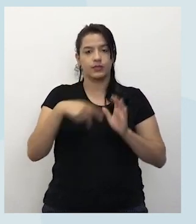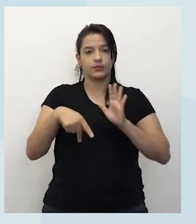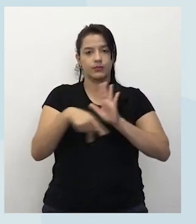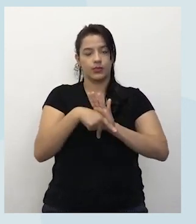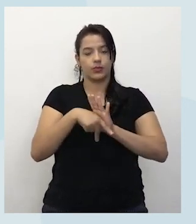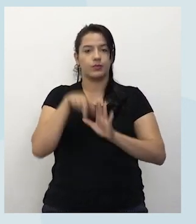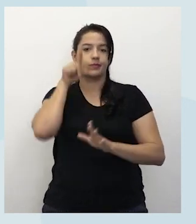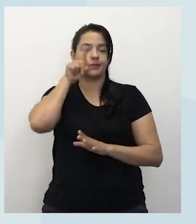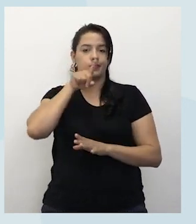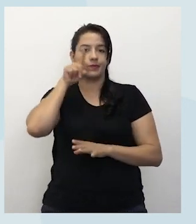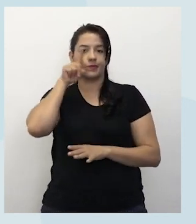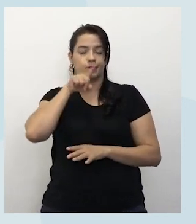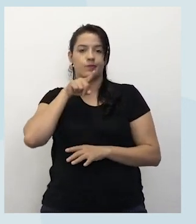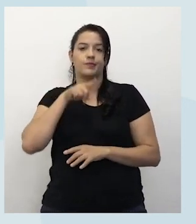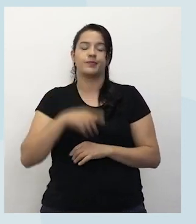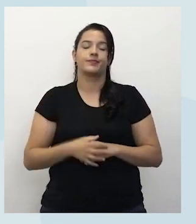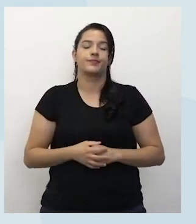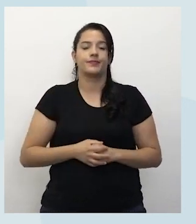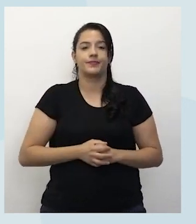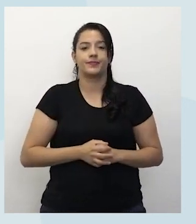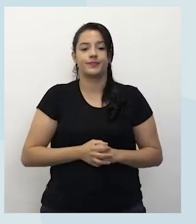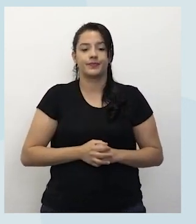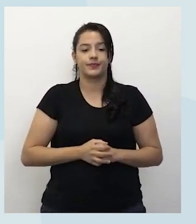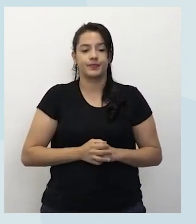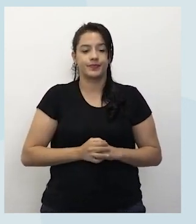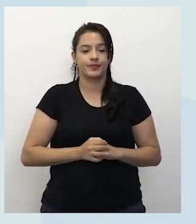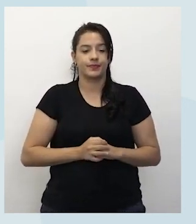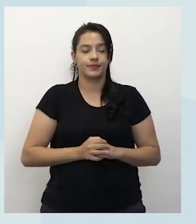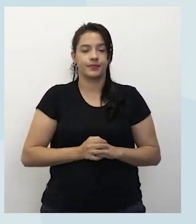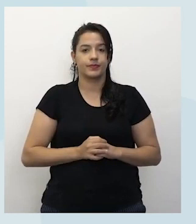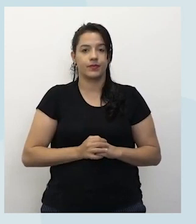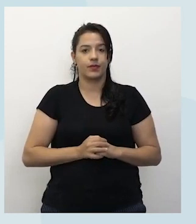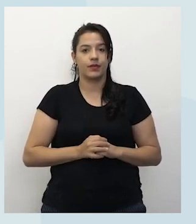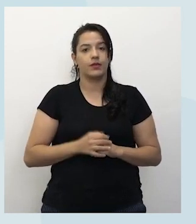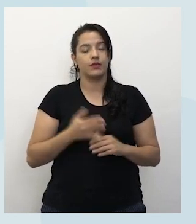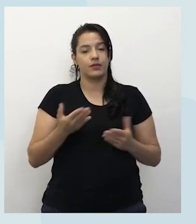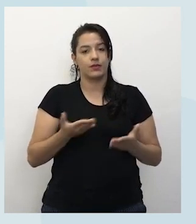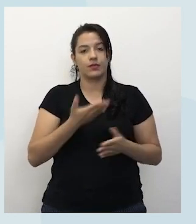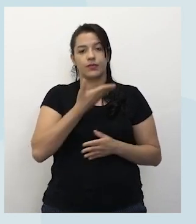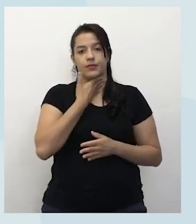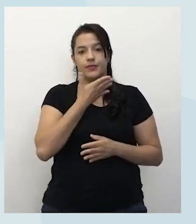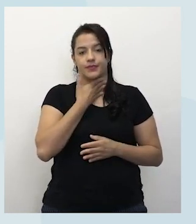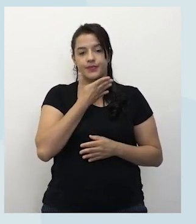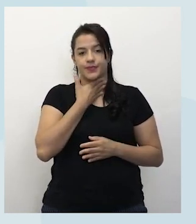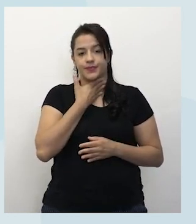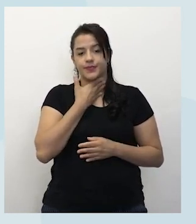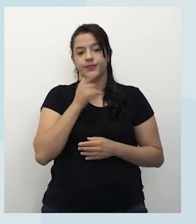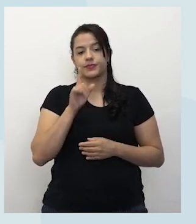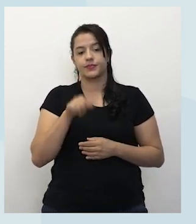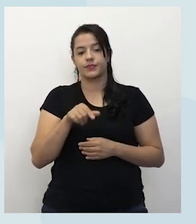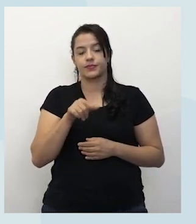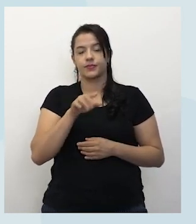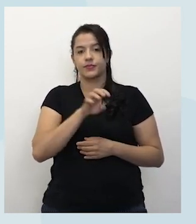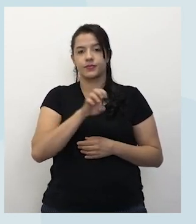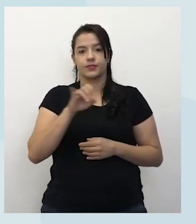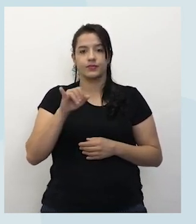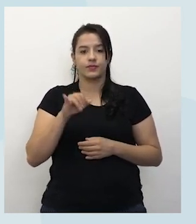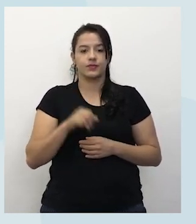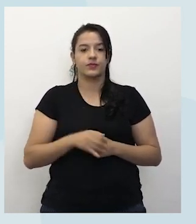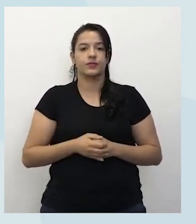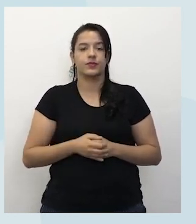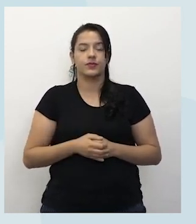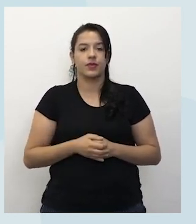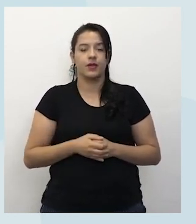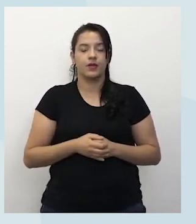britânico fala Z. Então, e aí a gente tem egg, que é ovo. Então, aqui é som de egg, na verdade, né? Egg. Então, aí a gente